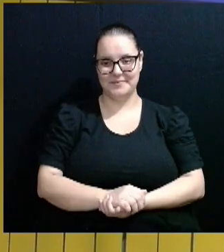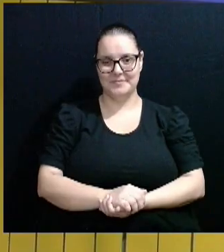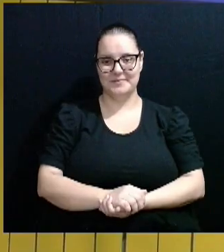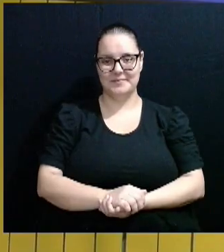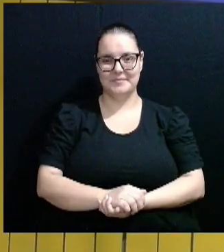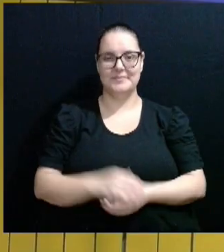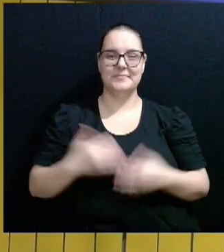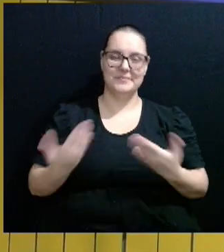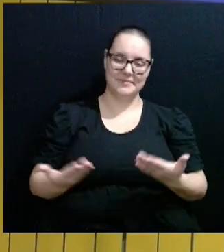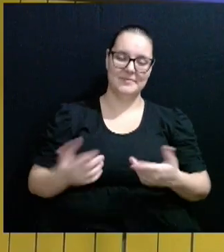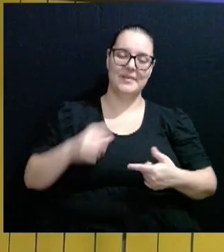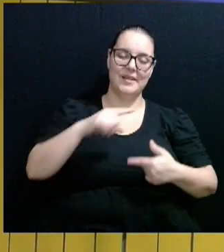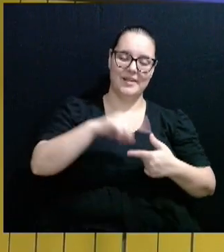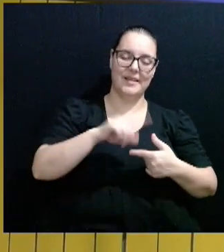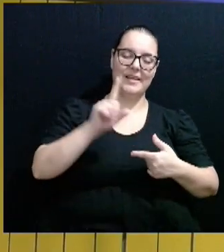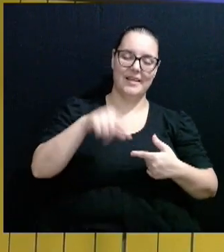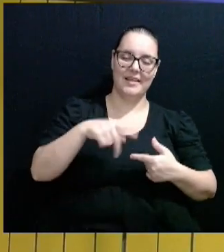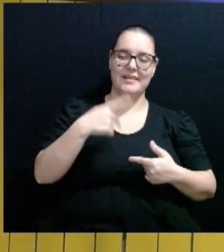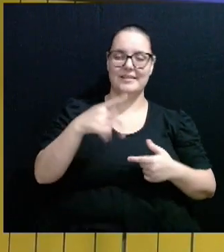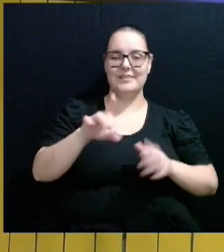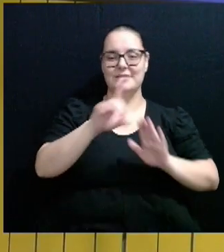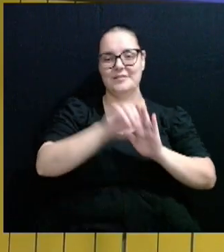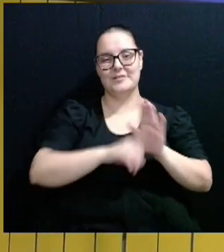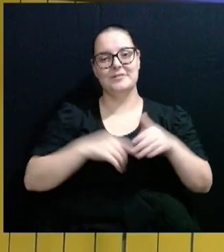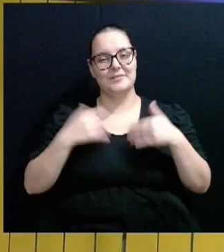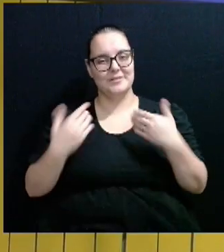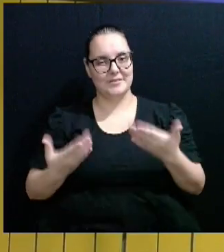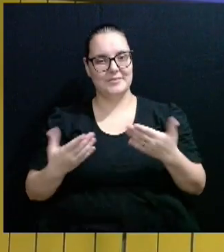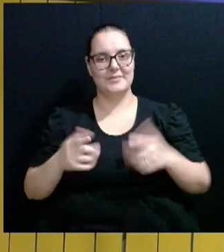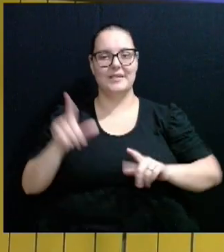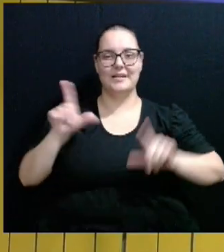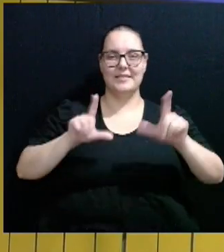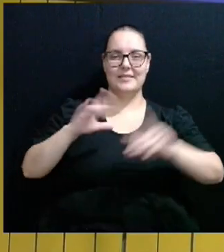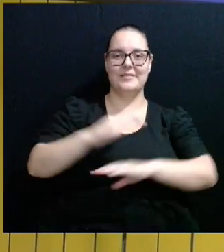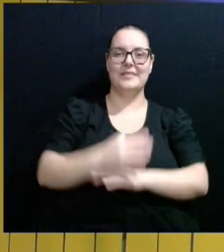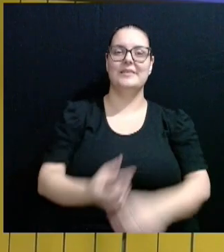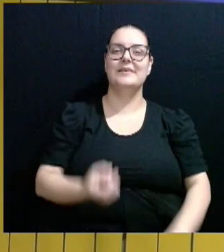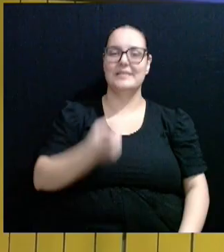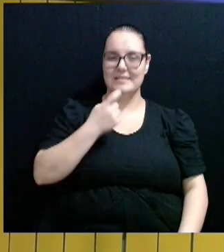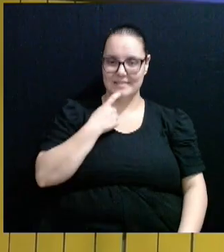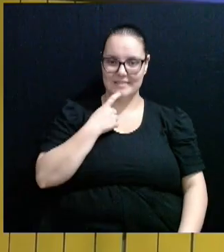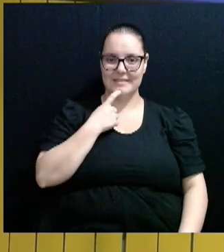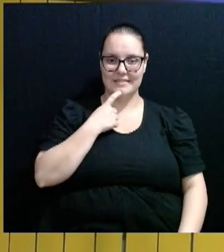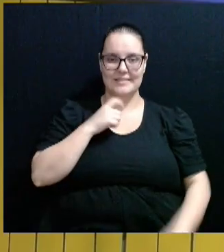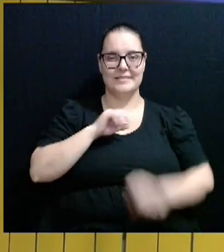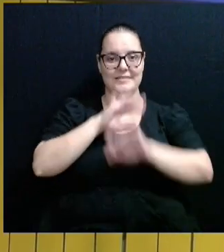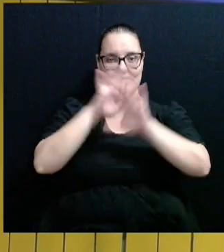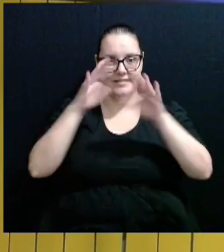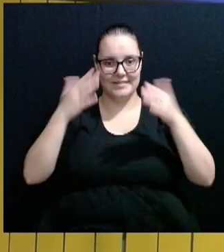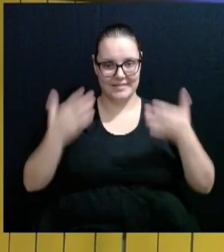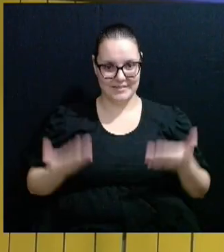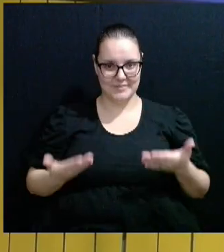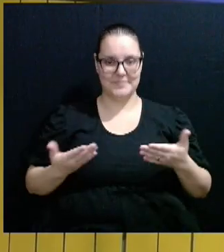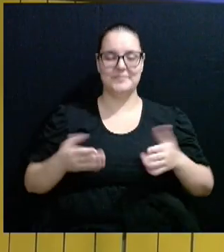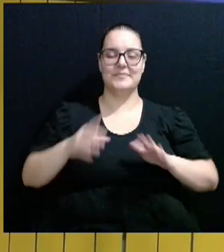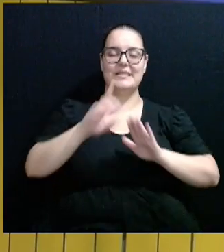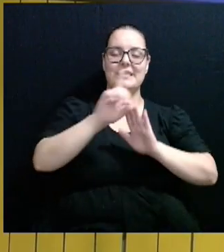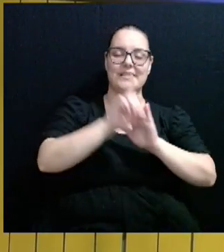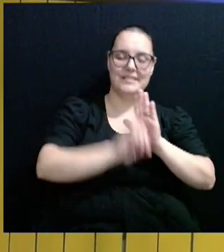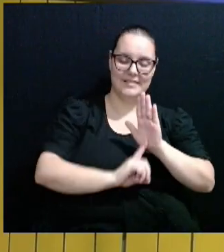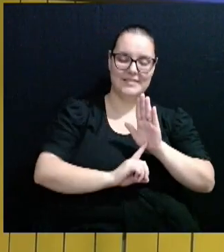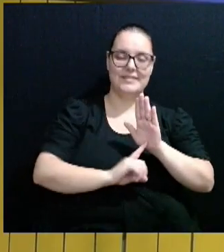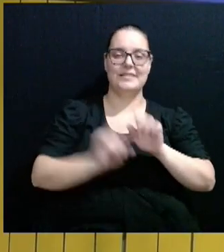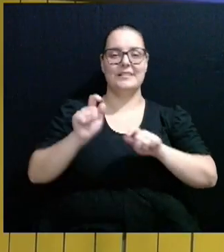foi o quadro É Seu Direito para você, aqui na TV Câmara Campinas, esclarecendo os direitos da